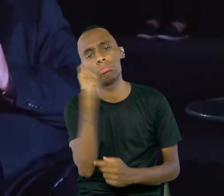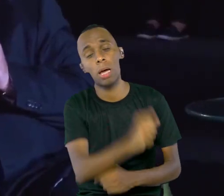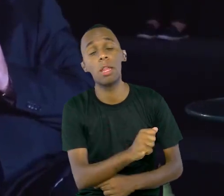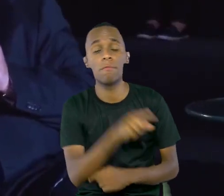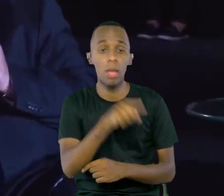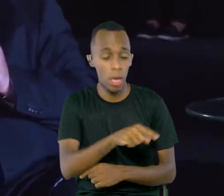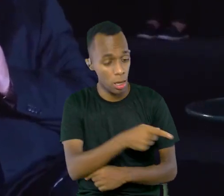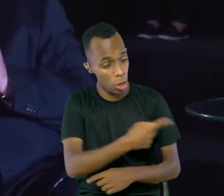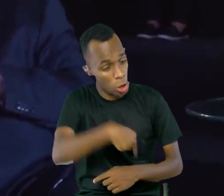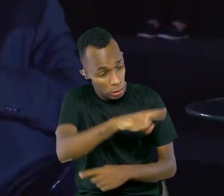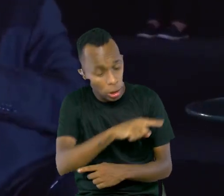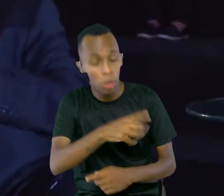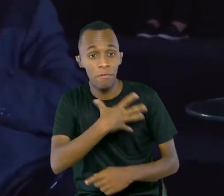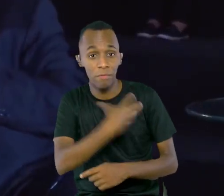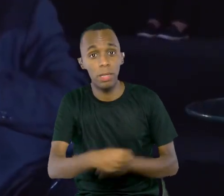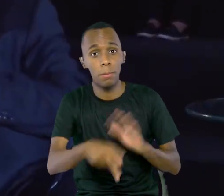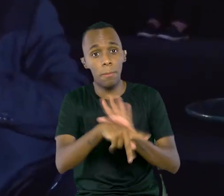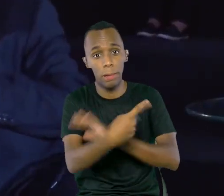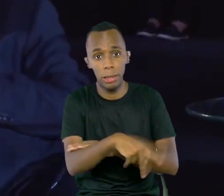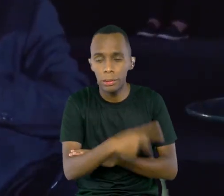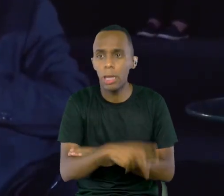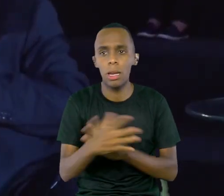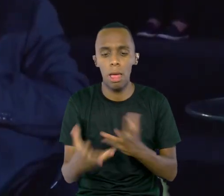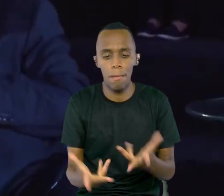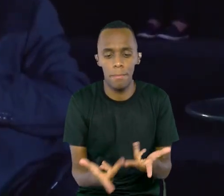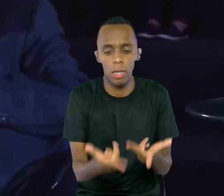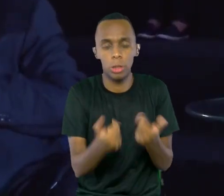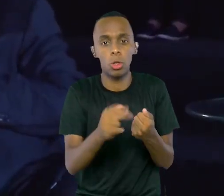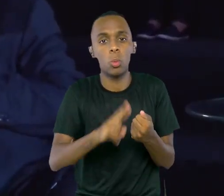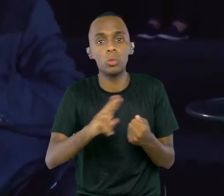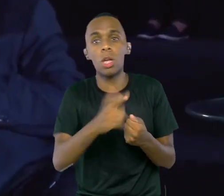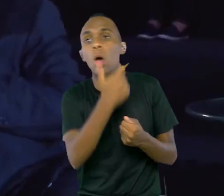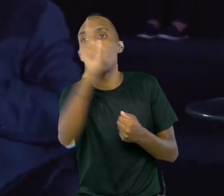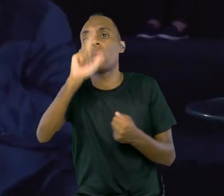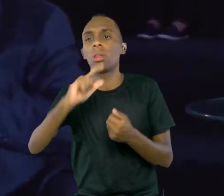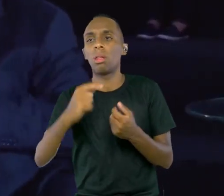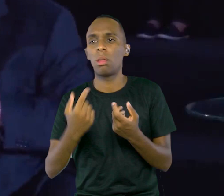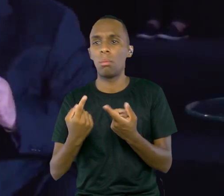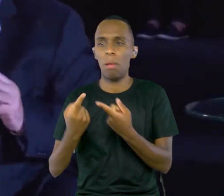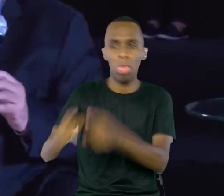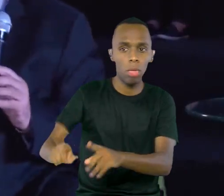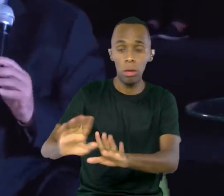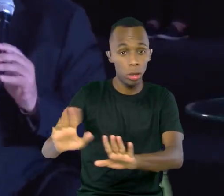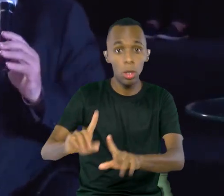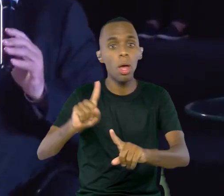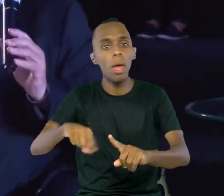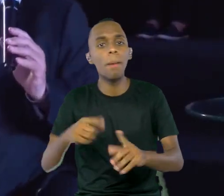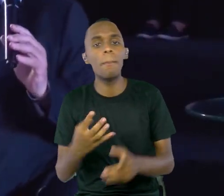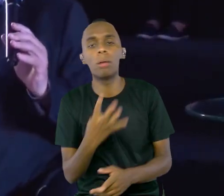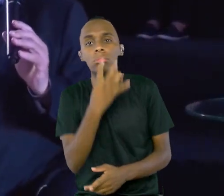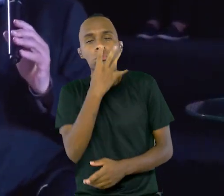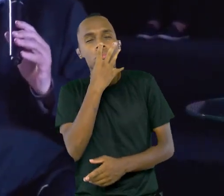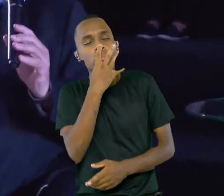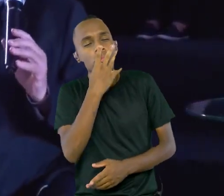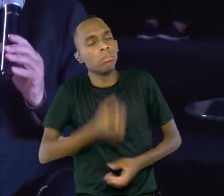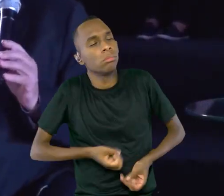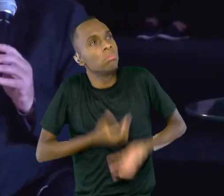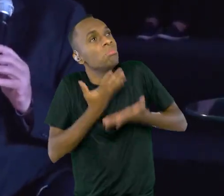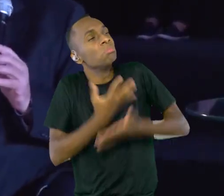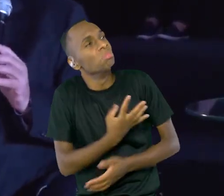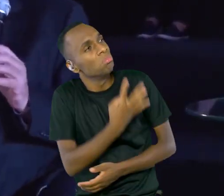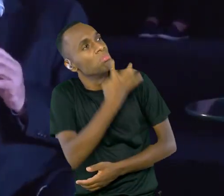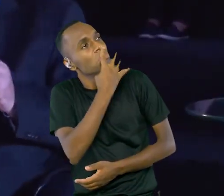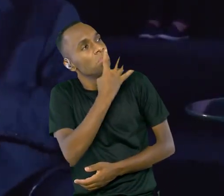uma coisa maravilhosa, que elas não usassem aquela habilidade para humilhar, mas usassem para